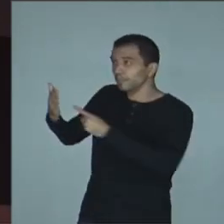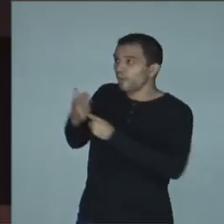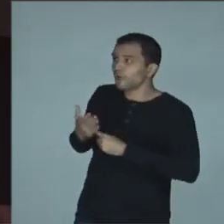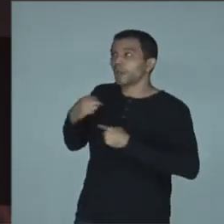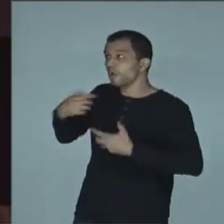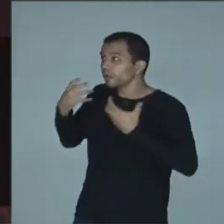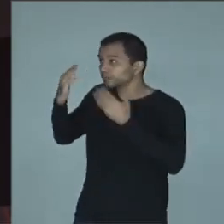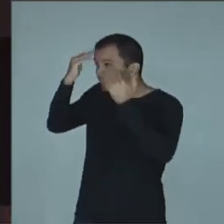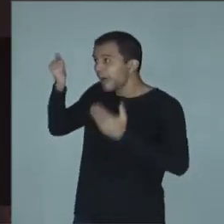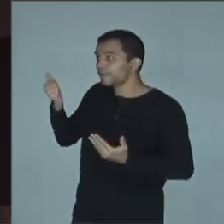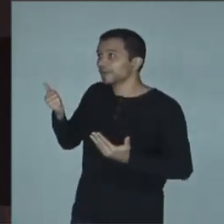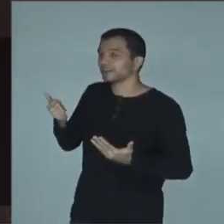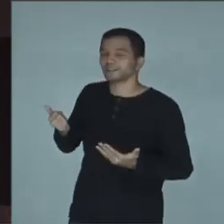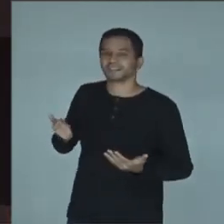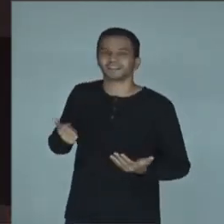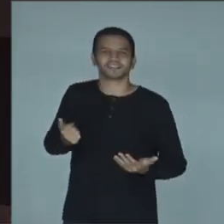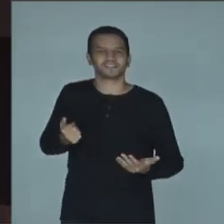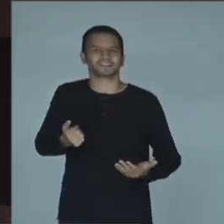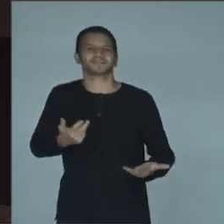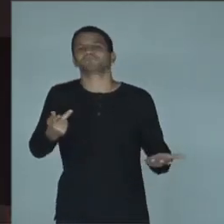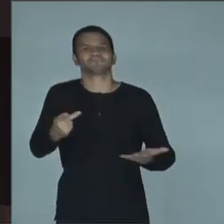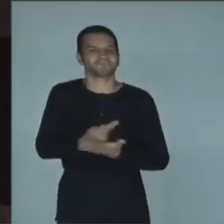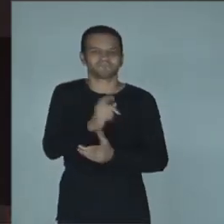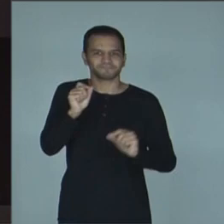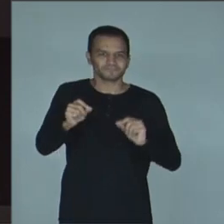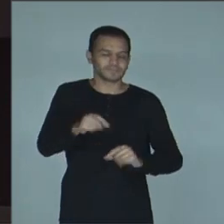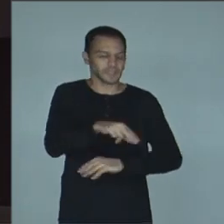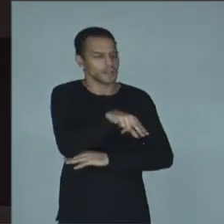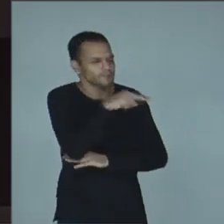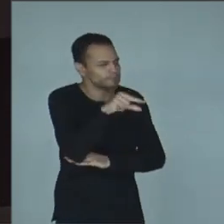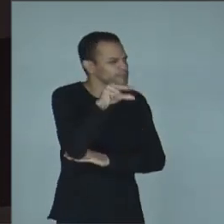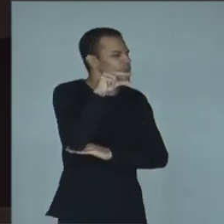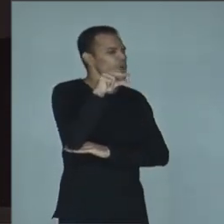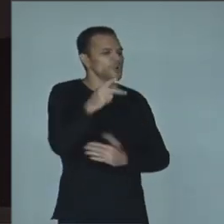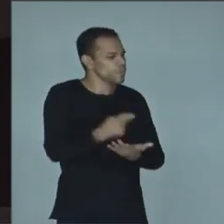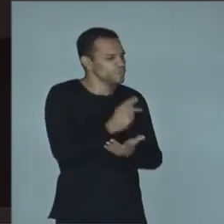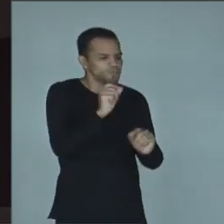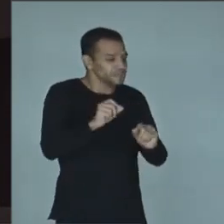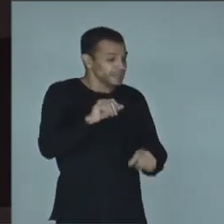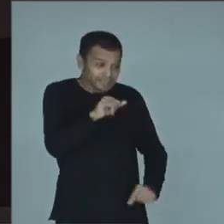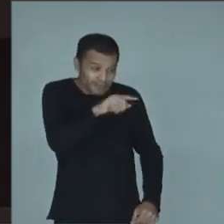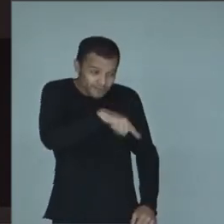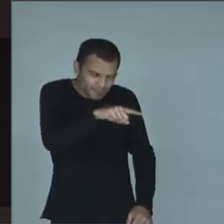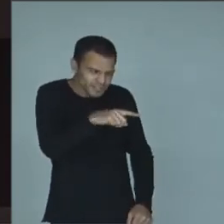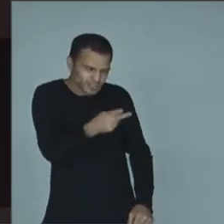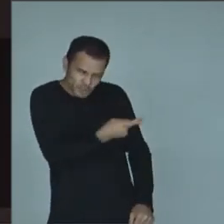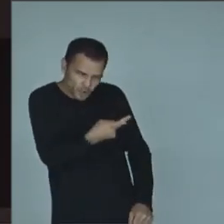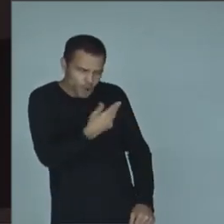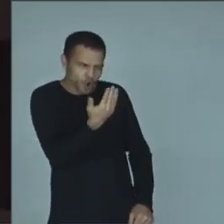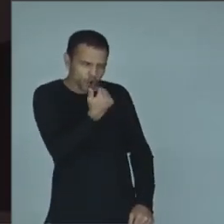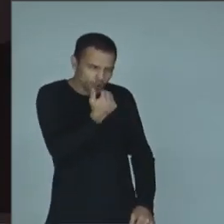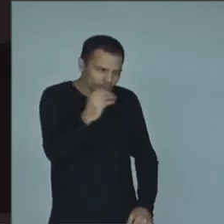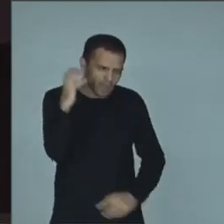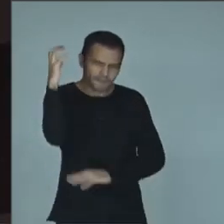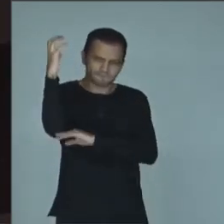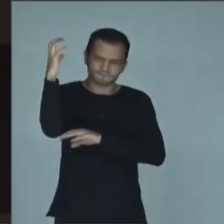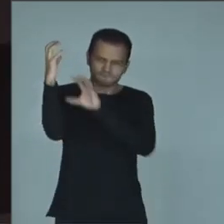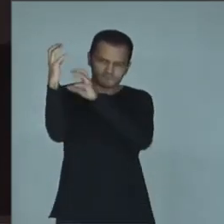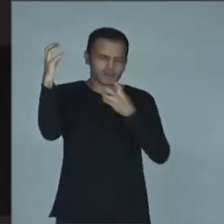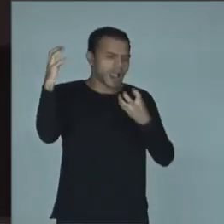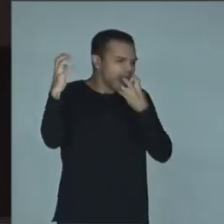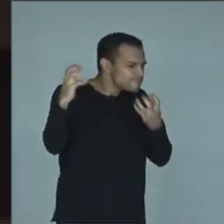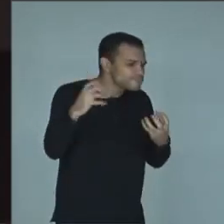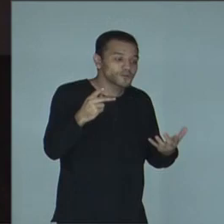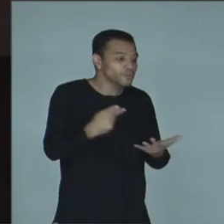falar quem não sabe o que que é é que se vocês comer da árvore do conhecimento do bem e do